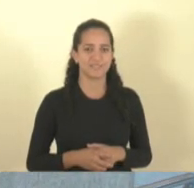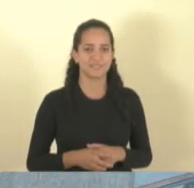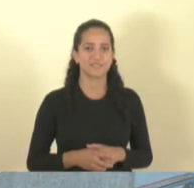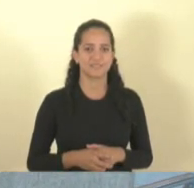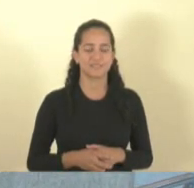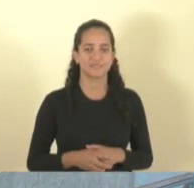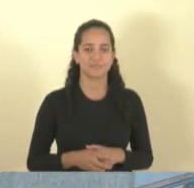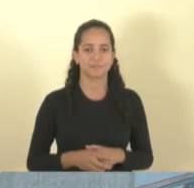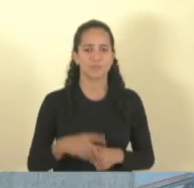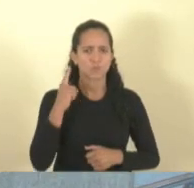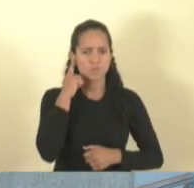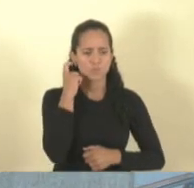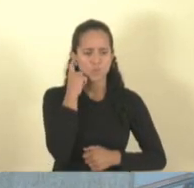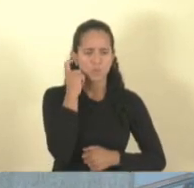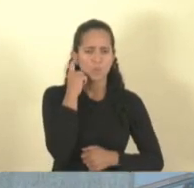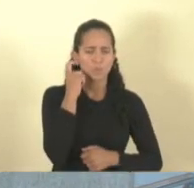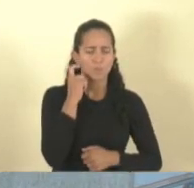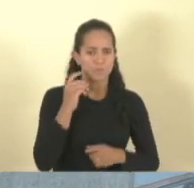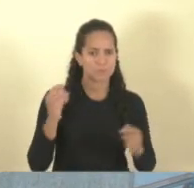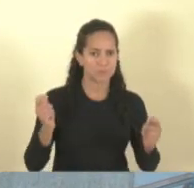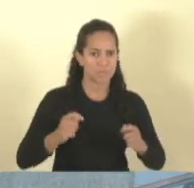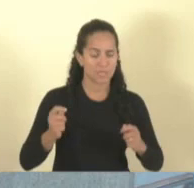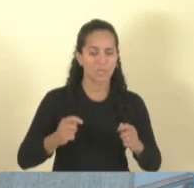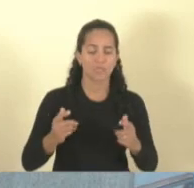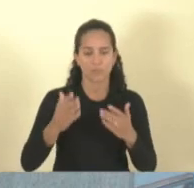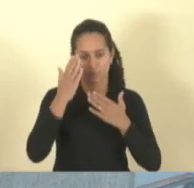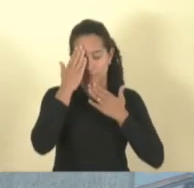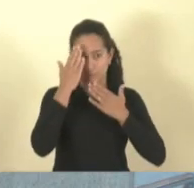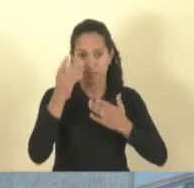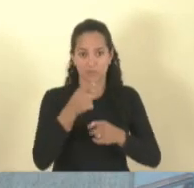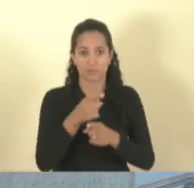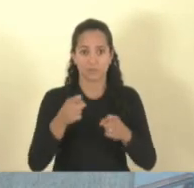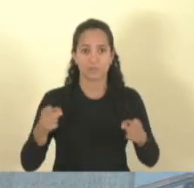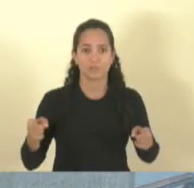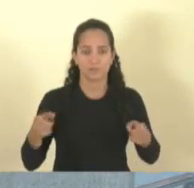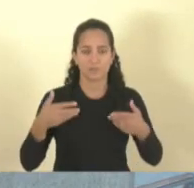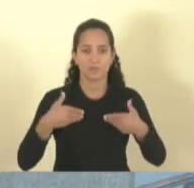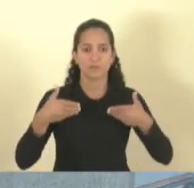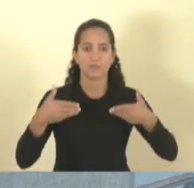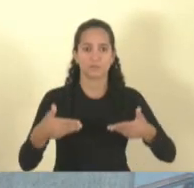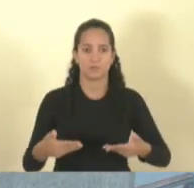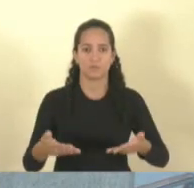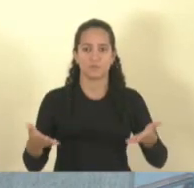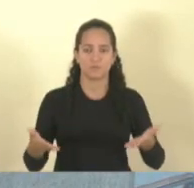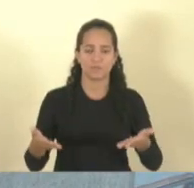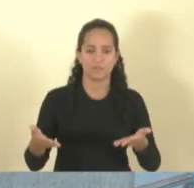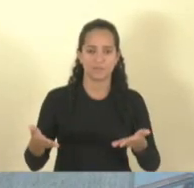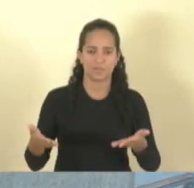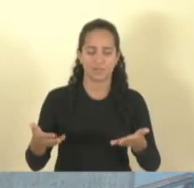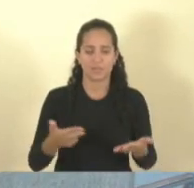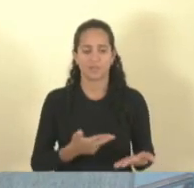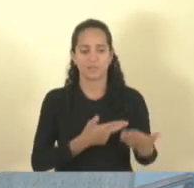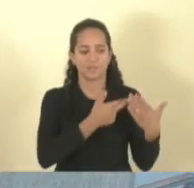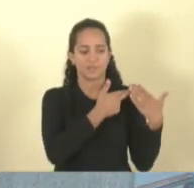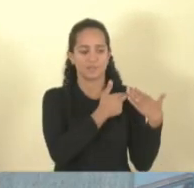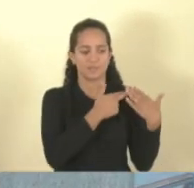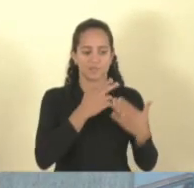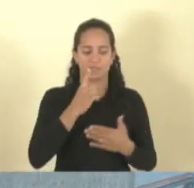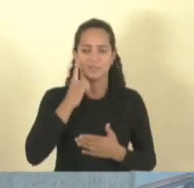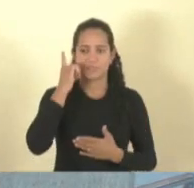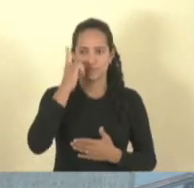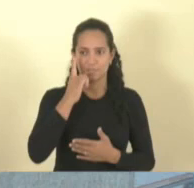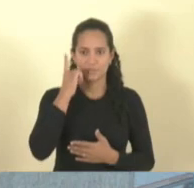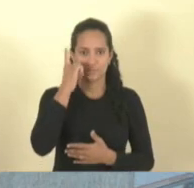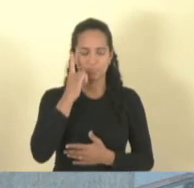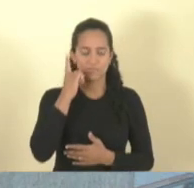Oi, som. Testando o som antes, né, gente? Agradecendo ao convite da cerimonialista, da deputada Janete